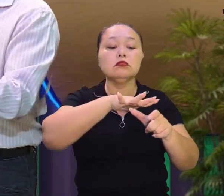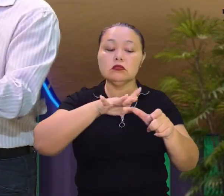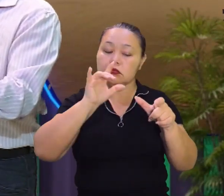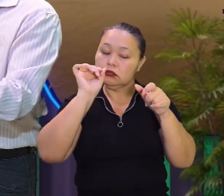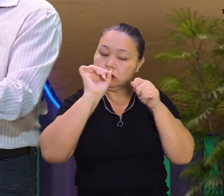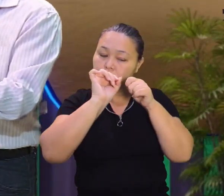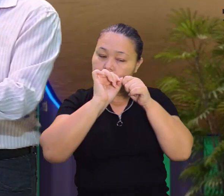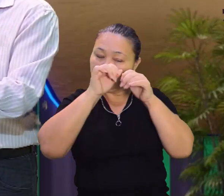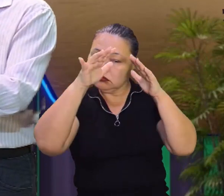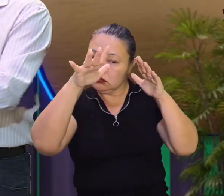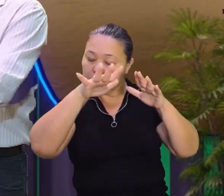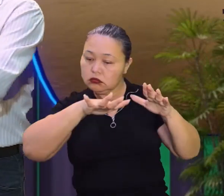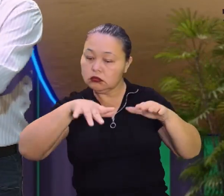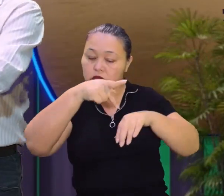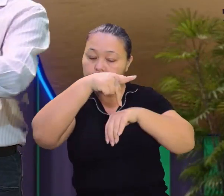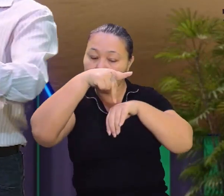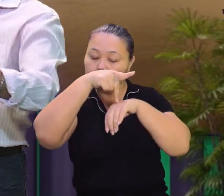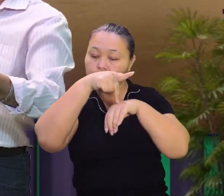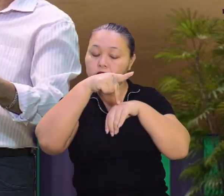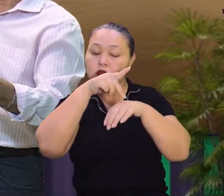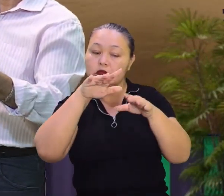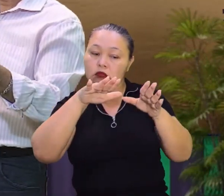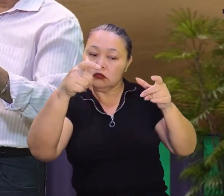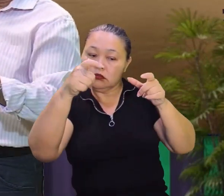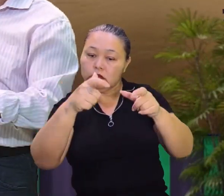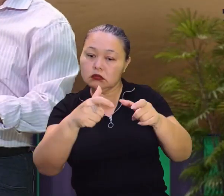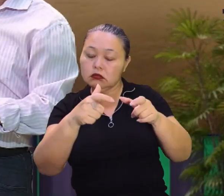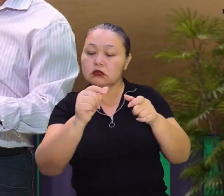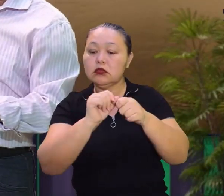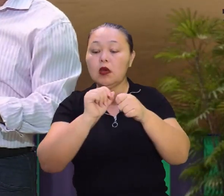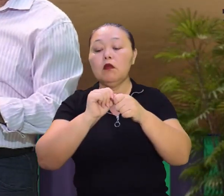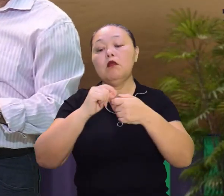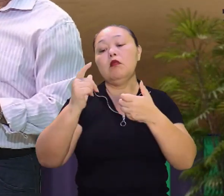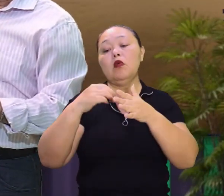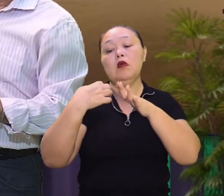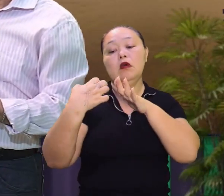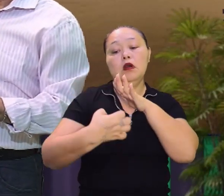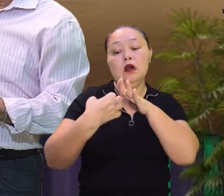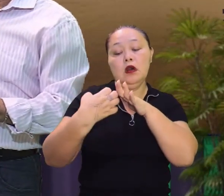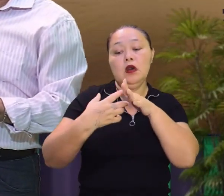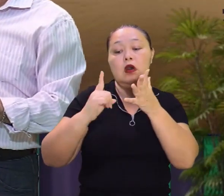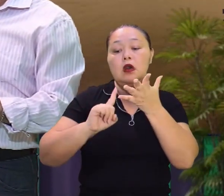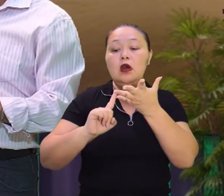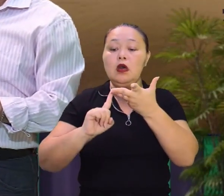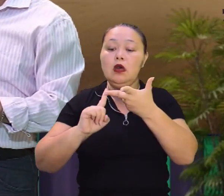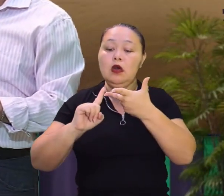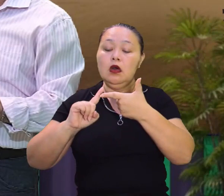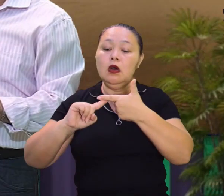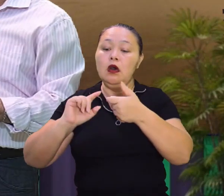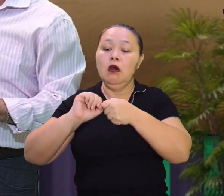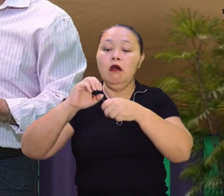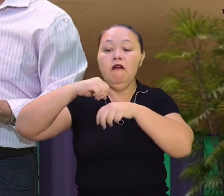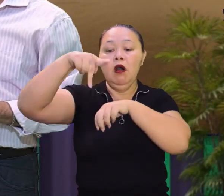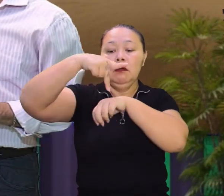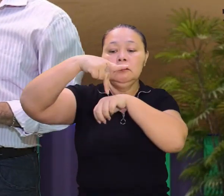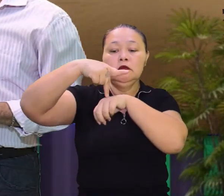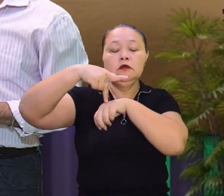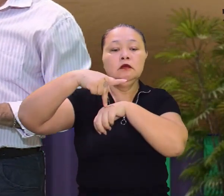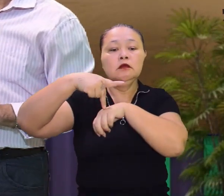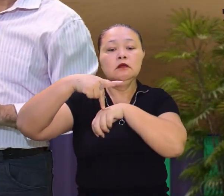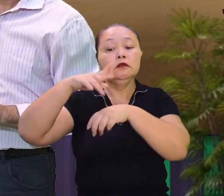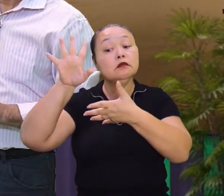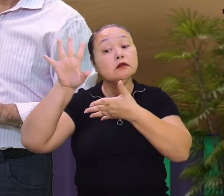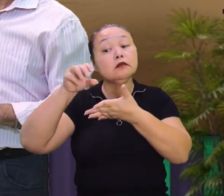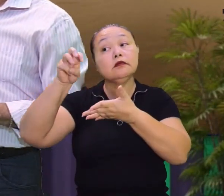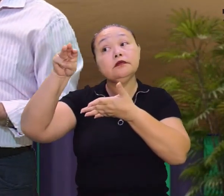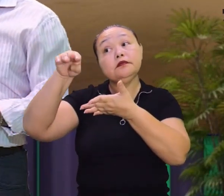coisa. Exato. Então, esses países foram usados de plataforma, principalmente por multinacionais. Exato. Do mundo inteiro. Muito bem. Isso? Mas o modelo